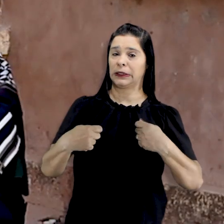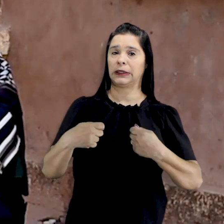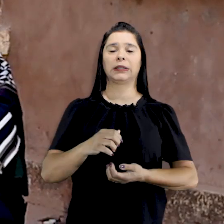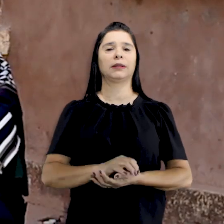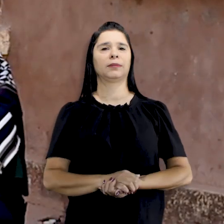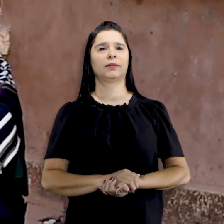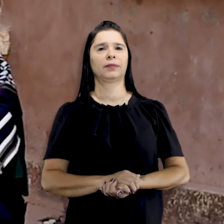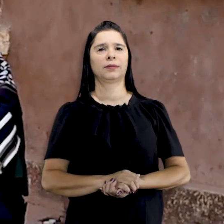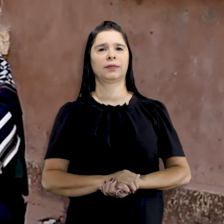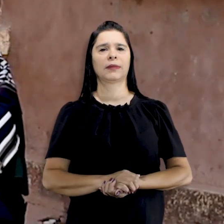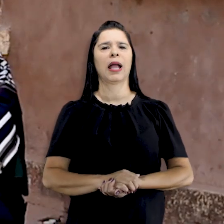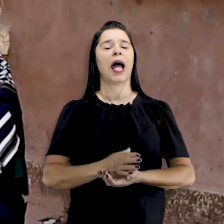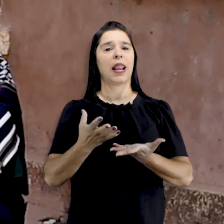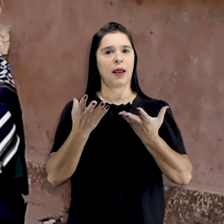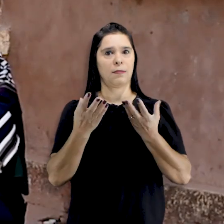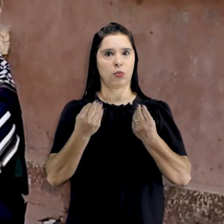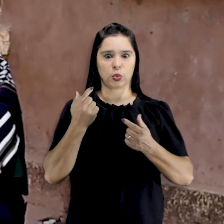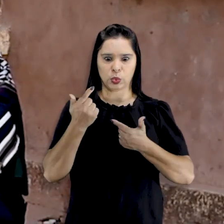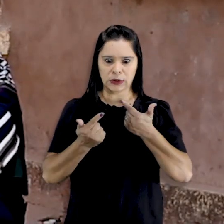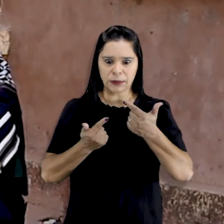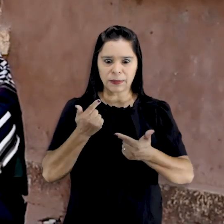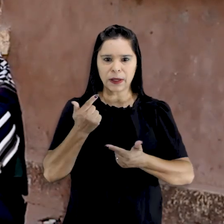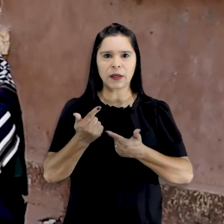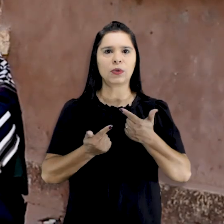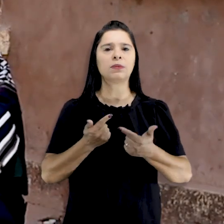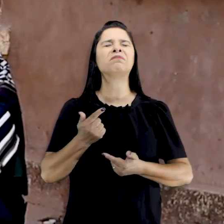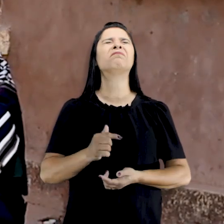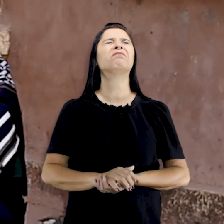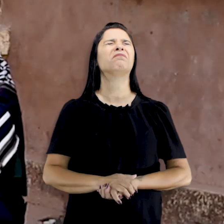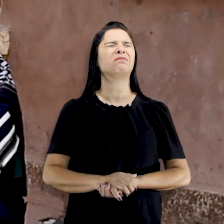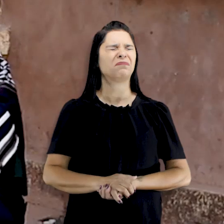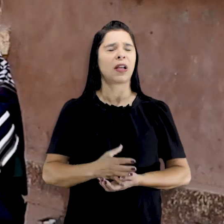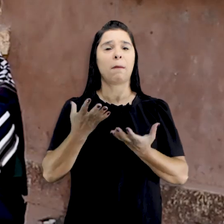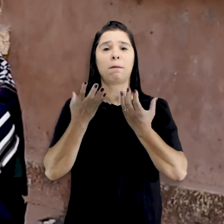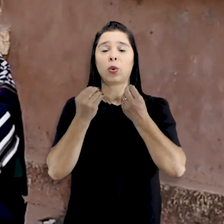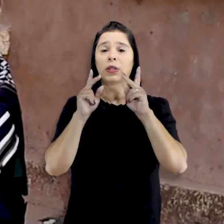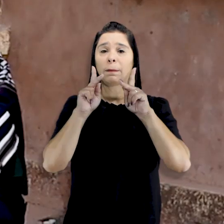muito serviço, era muito ferroviário atendido aqui,